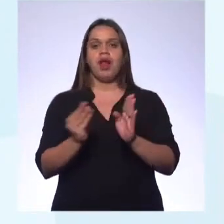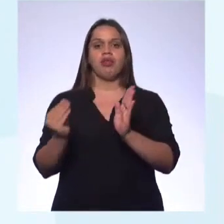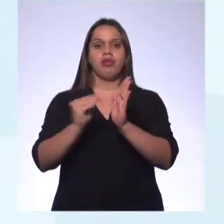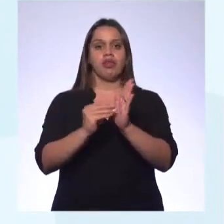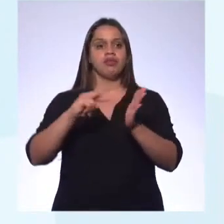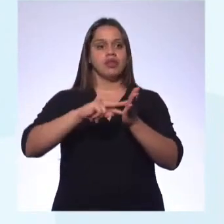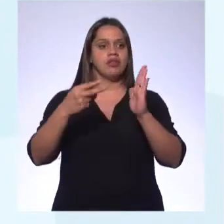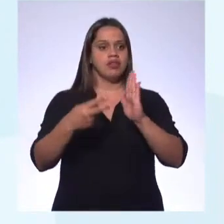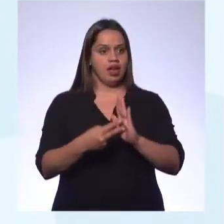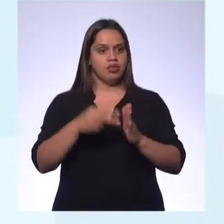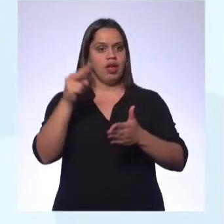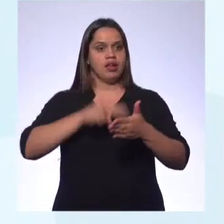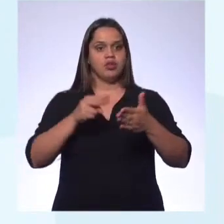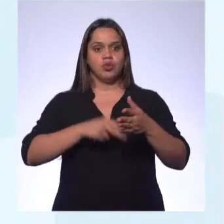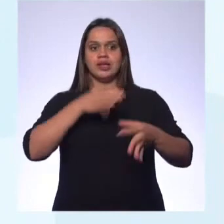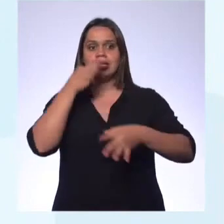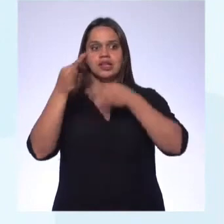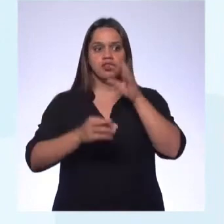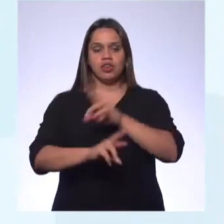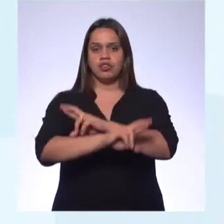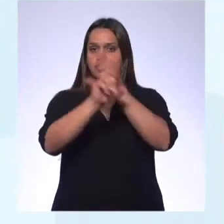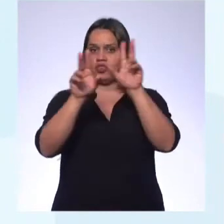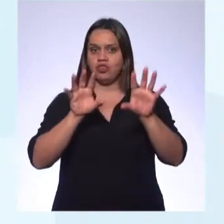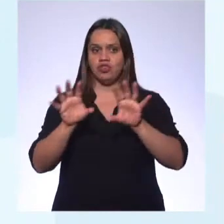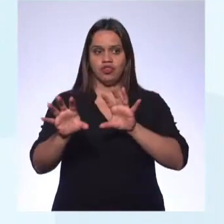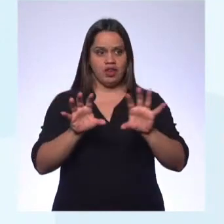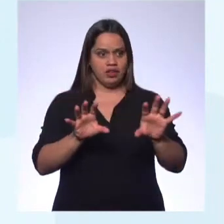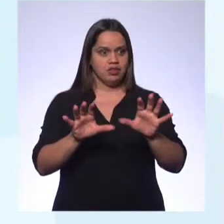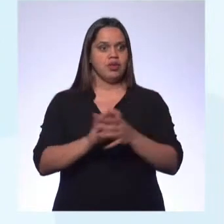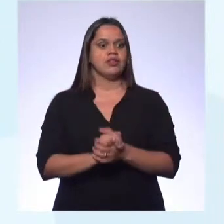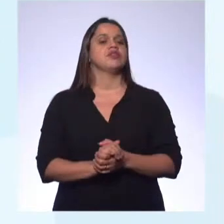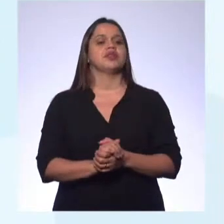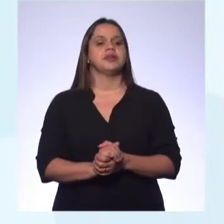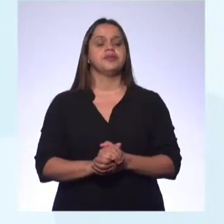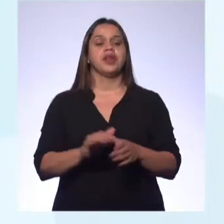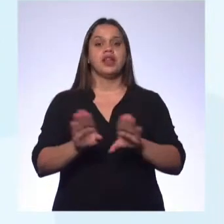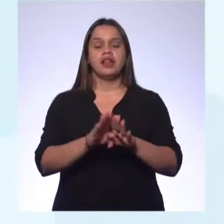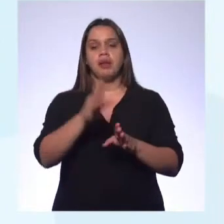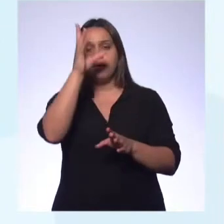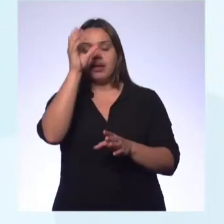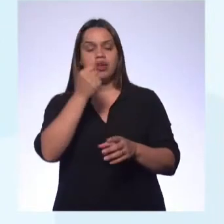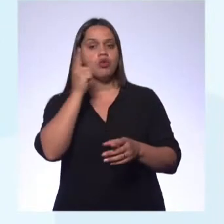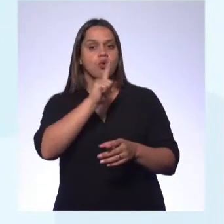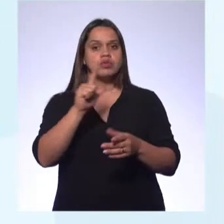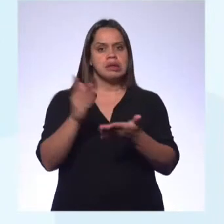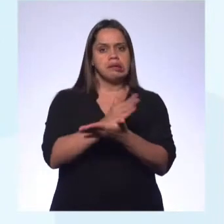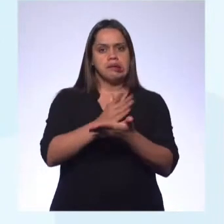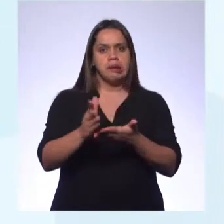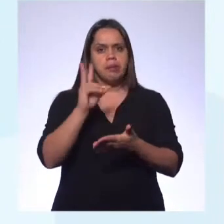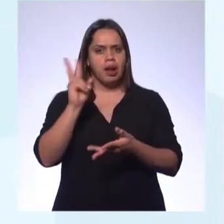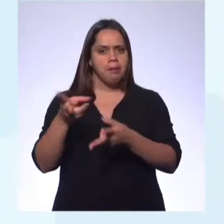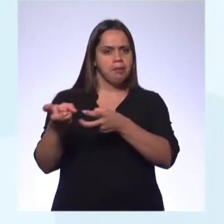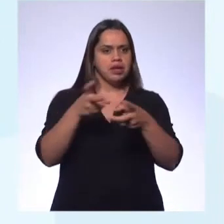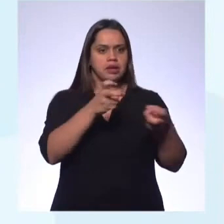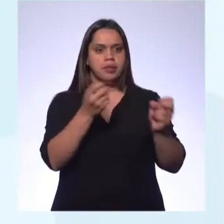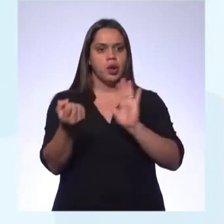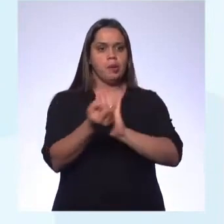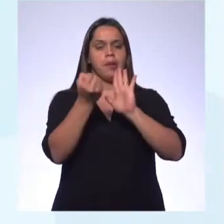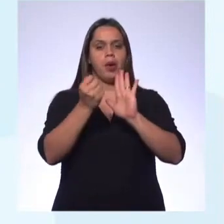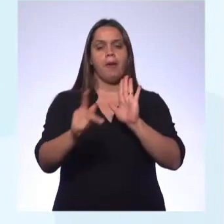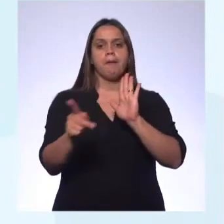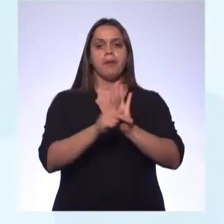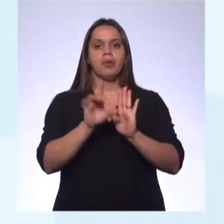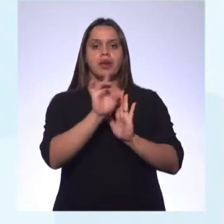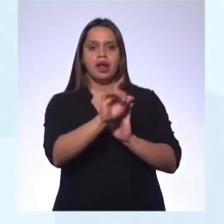para atribuir significados de leituras críticas em diferentes situações e distinguir as marcas próprias